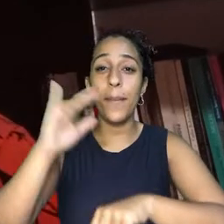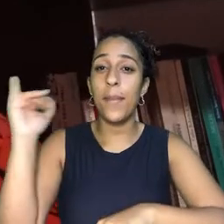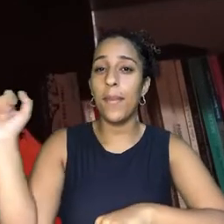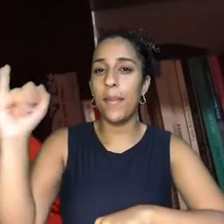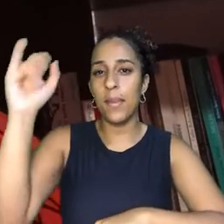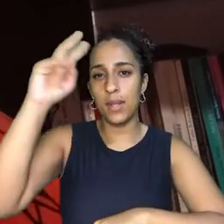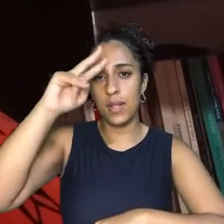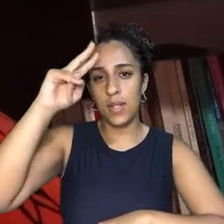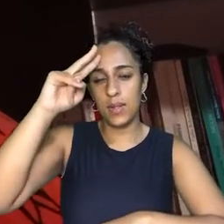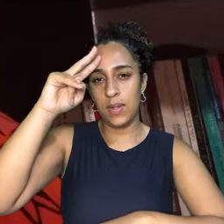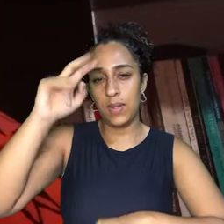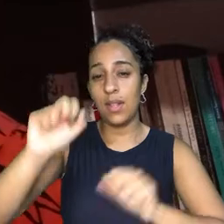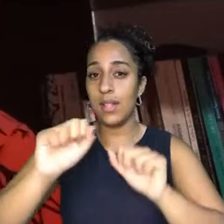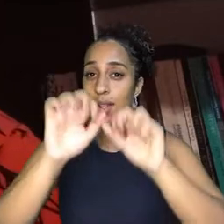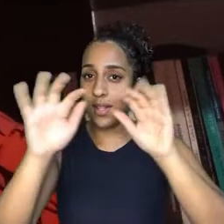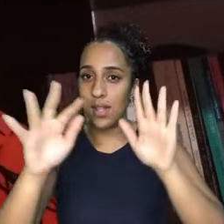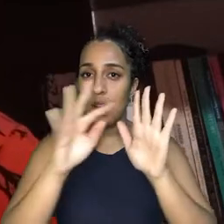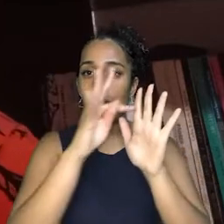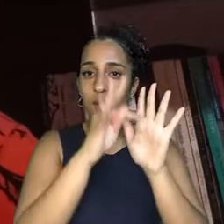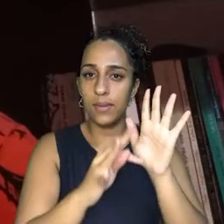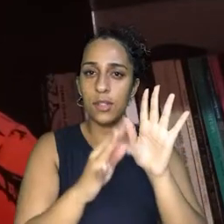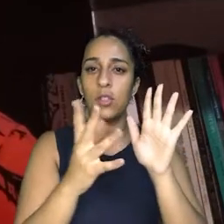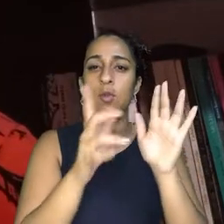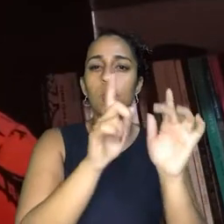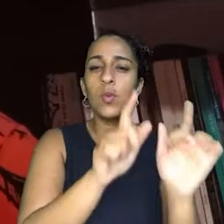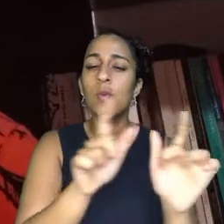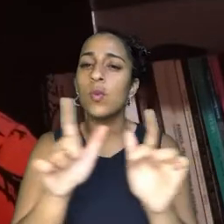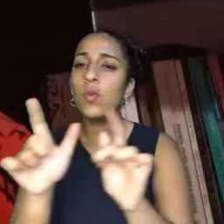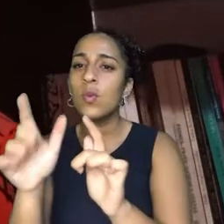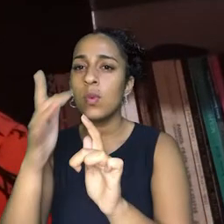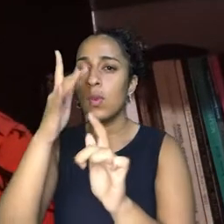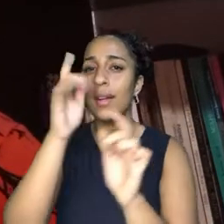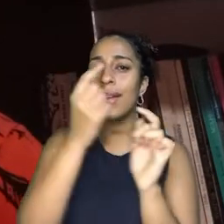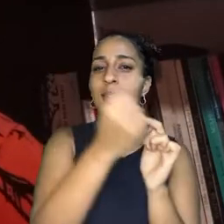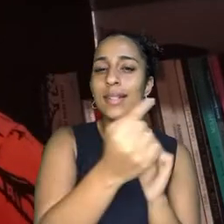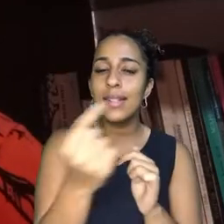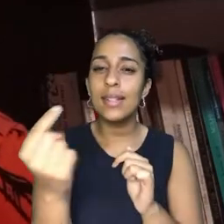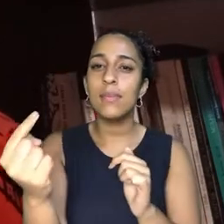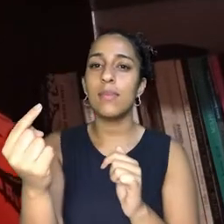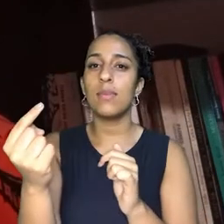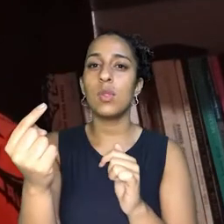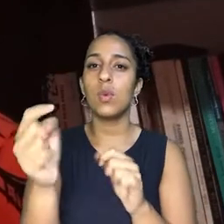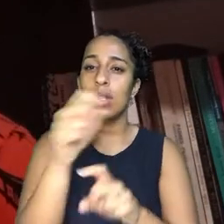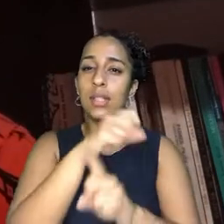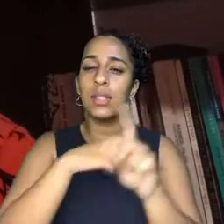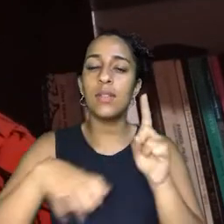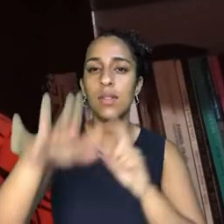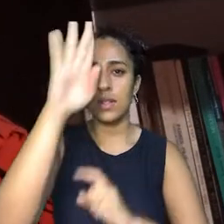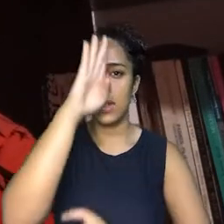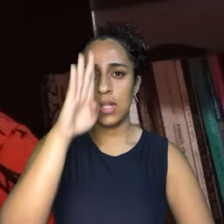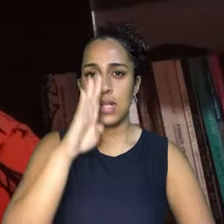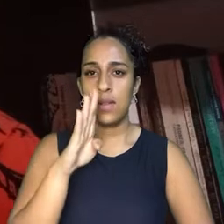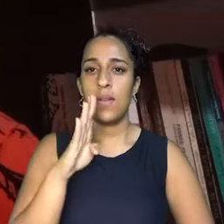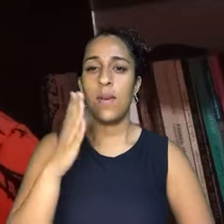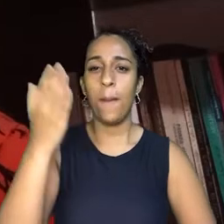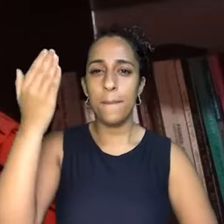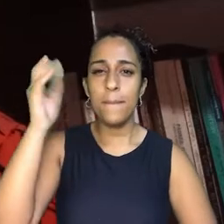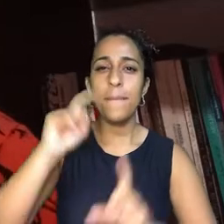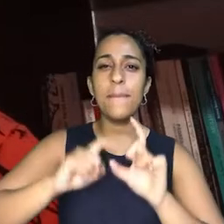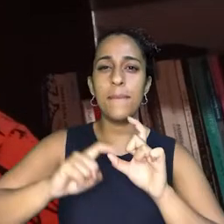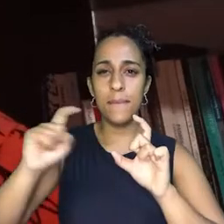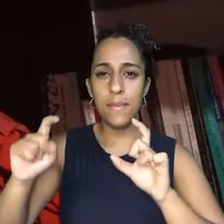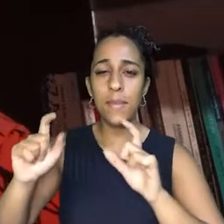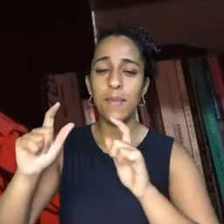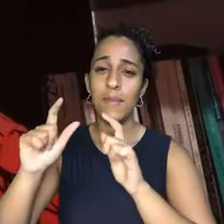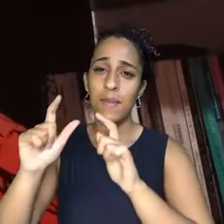dessa história fica claro no texto O lugar desses indivíduos na sociedade brasileira na época da Independência um lugar